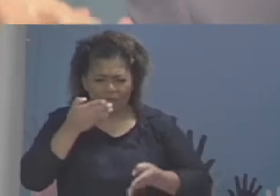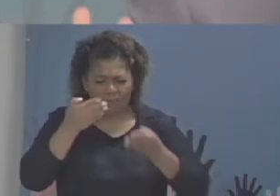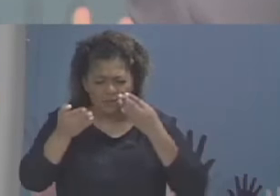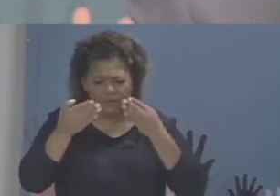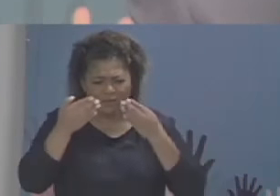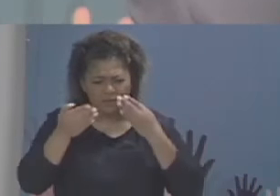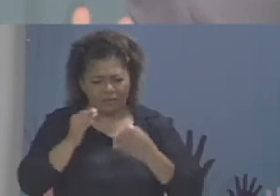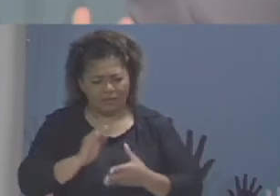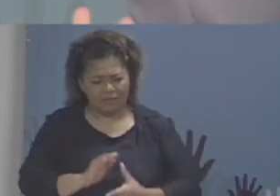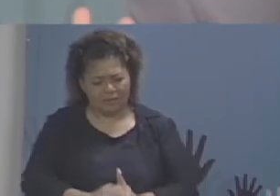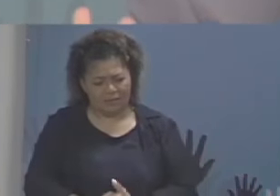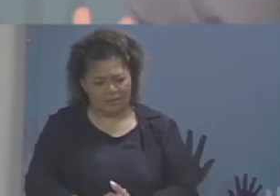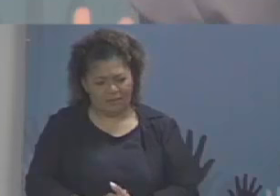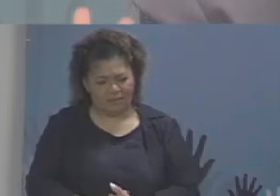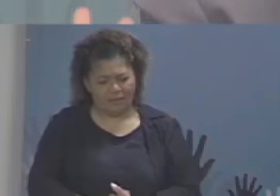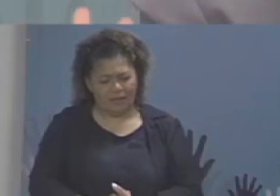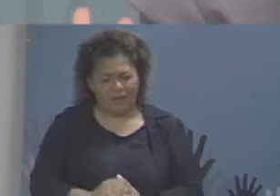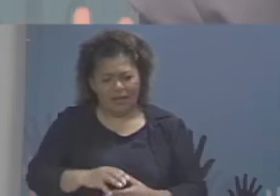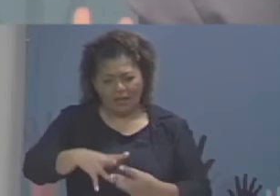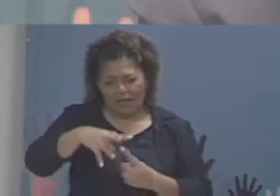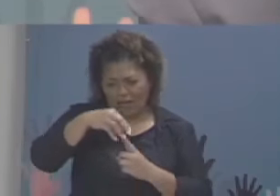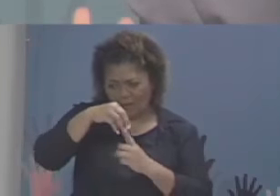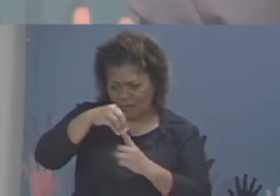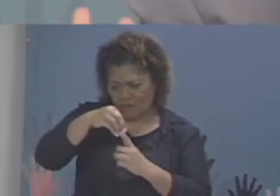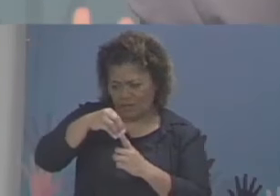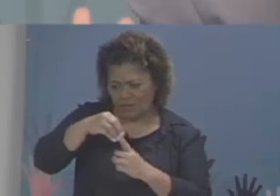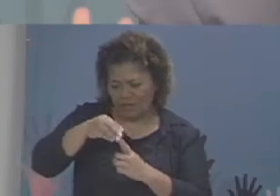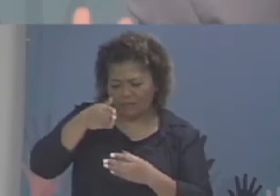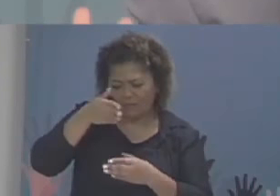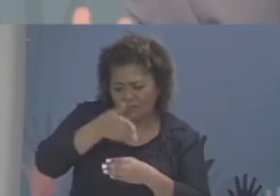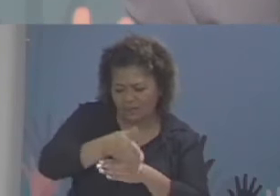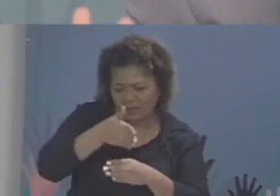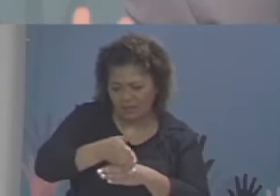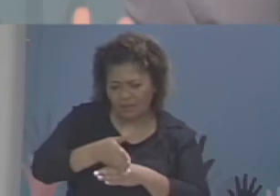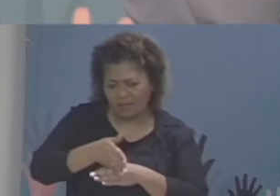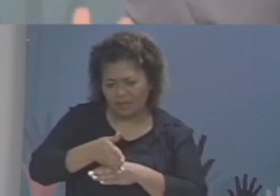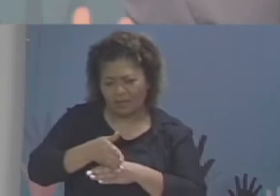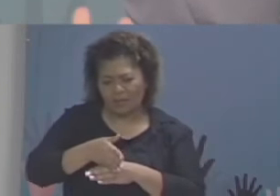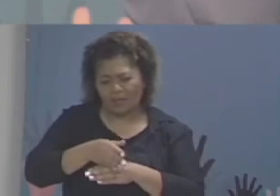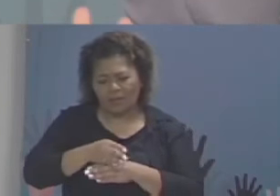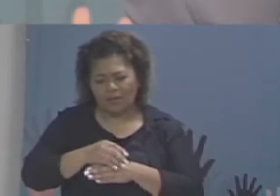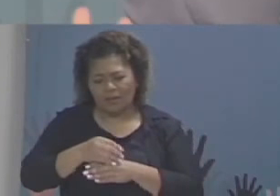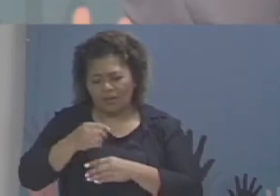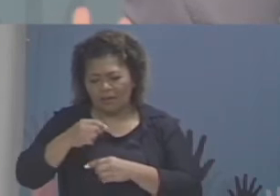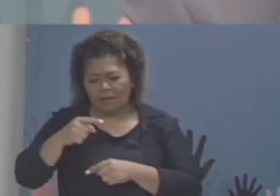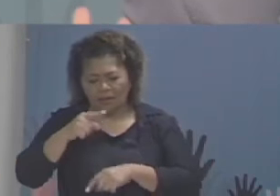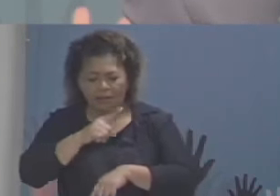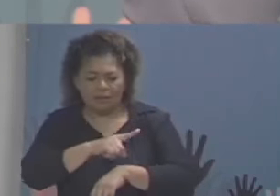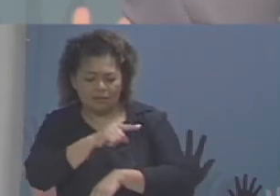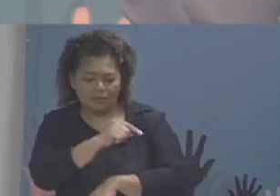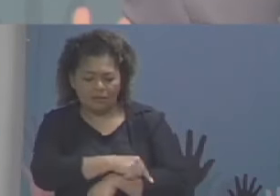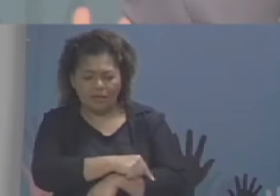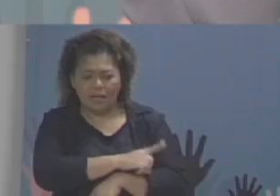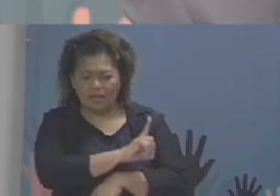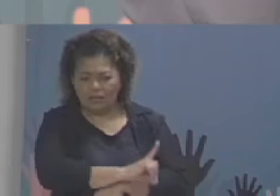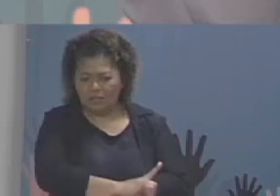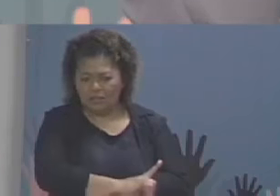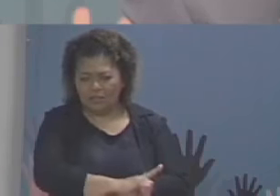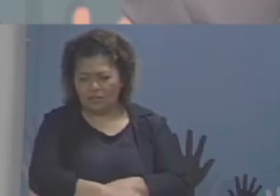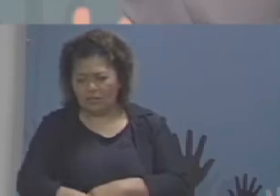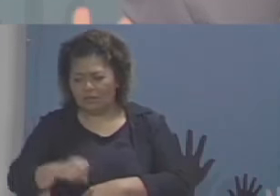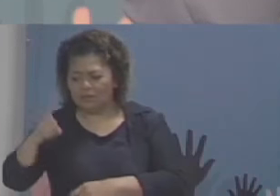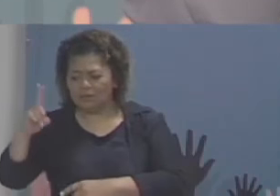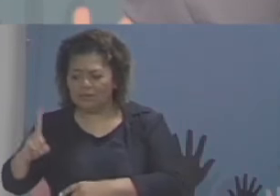representam uma epistemologia única, uma única orientação teórica, ora de um lado, ora do outro, que representam